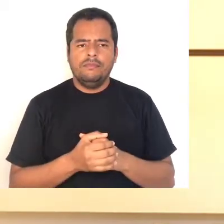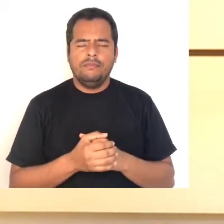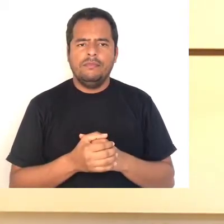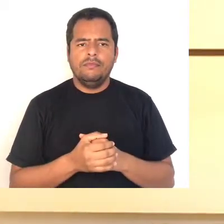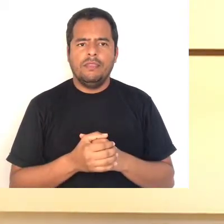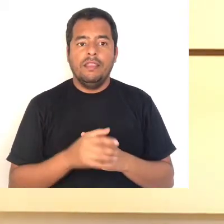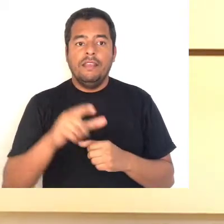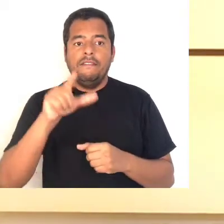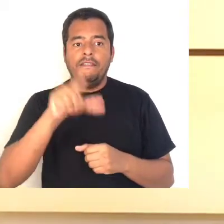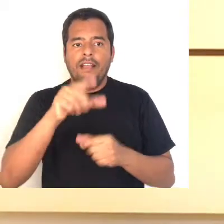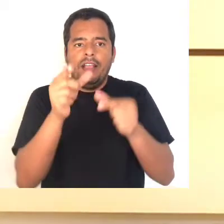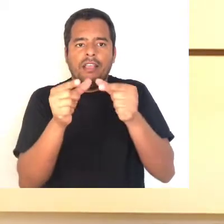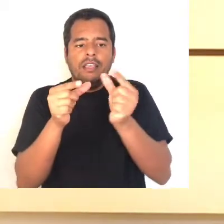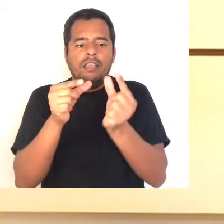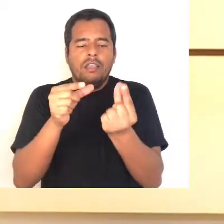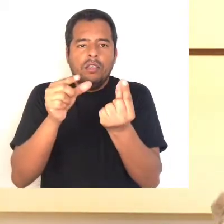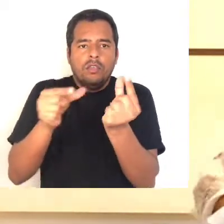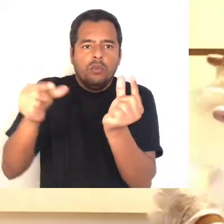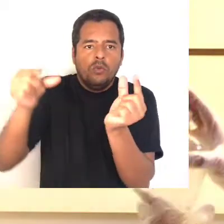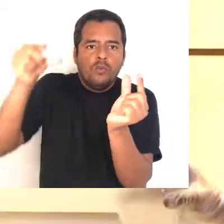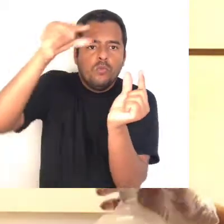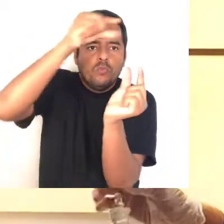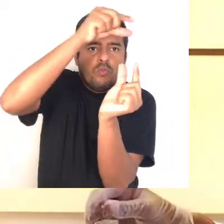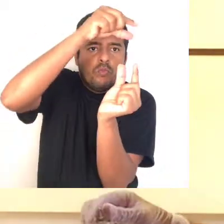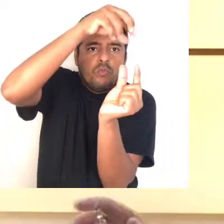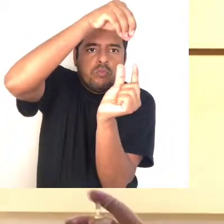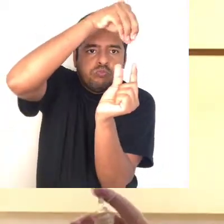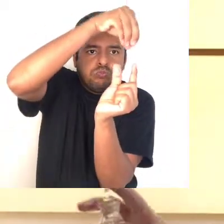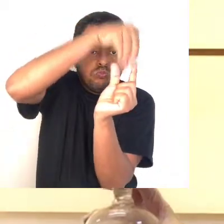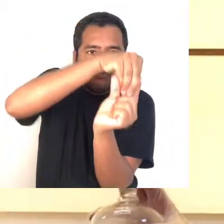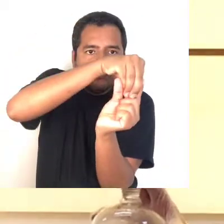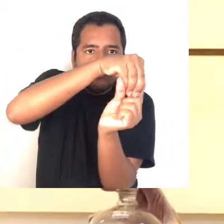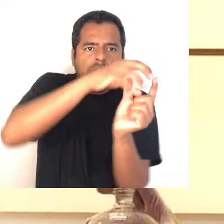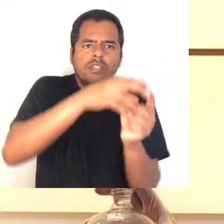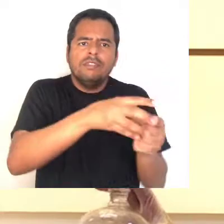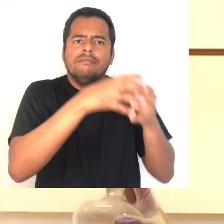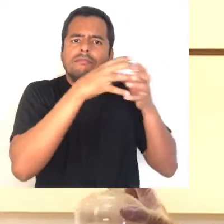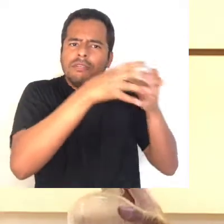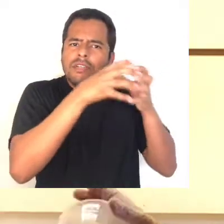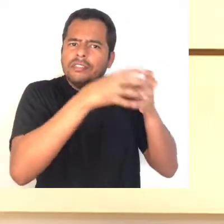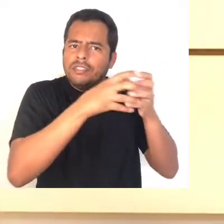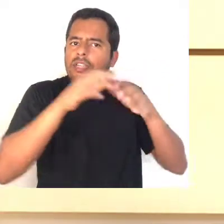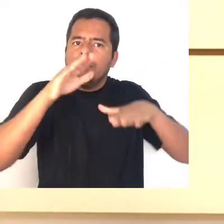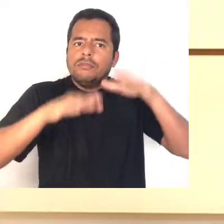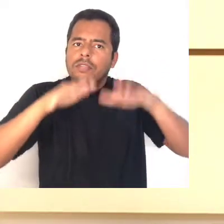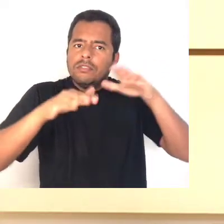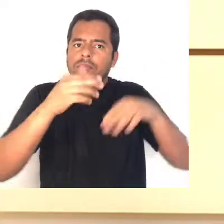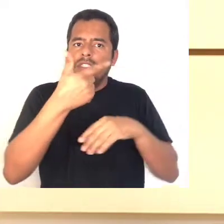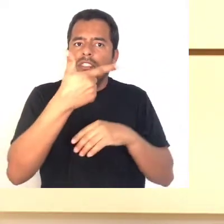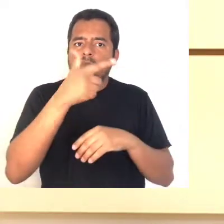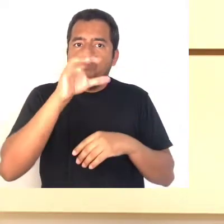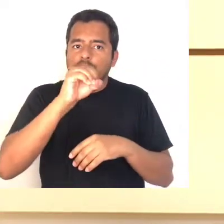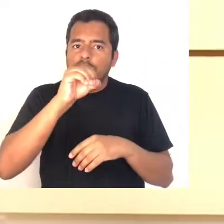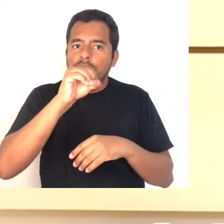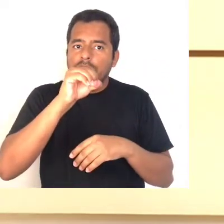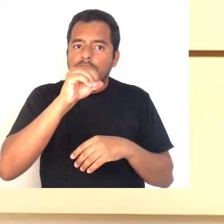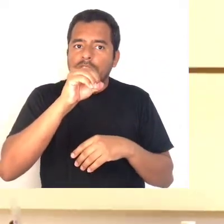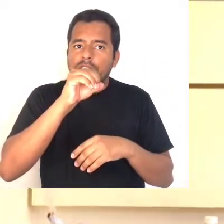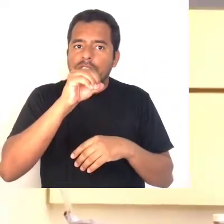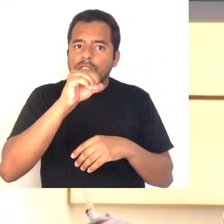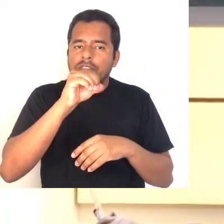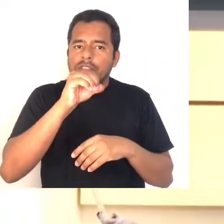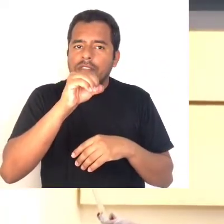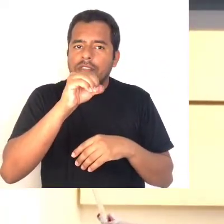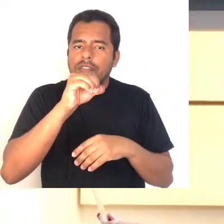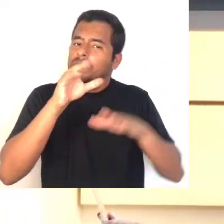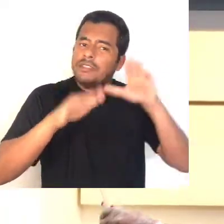seguinte, ó. Você vai tampar a rolha e você vai agitar por 20